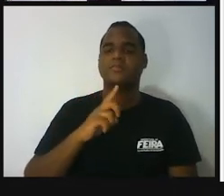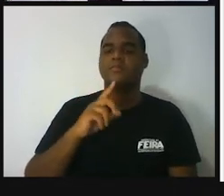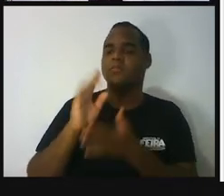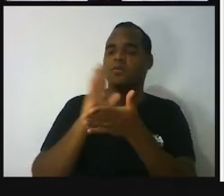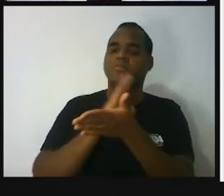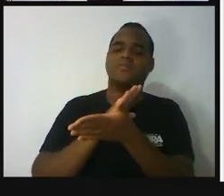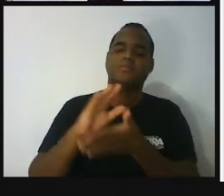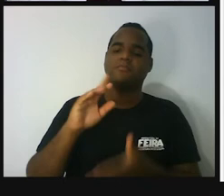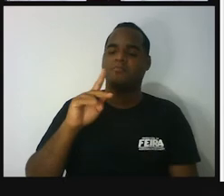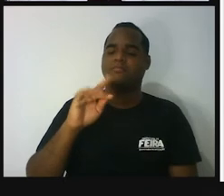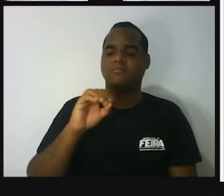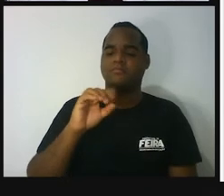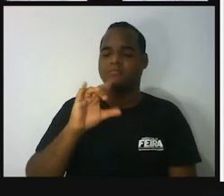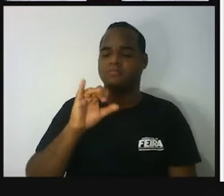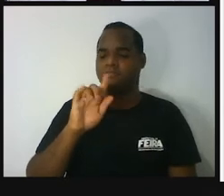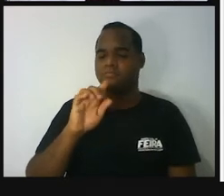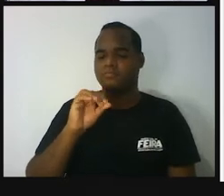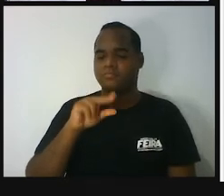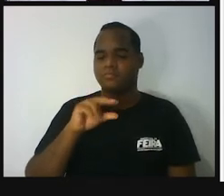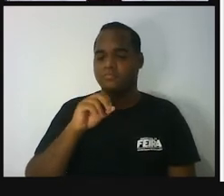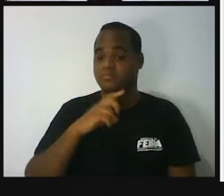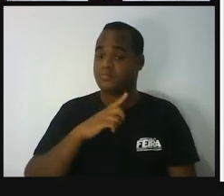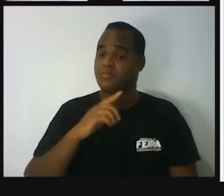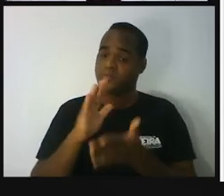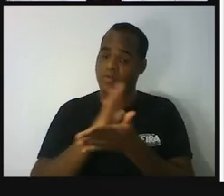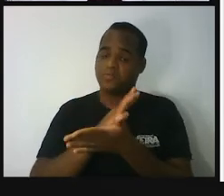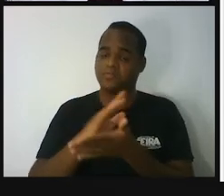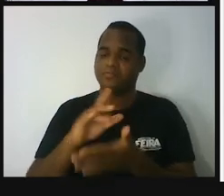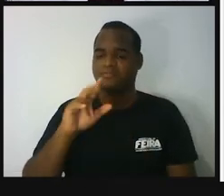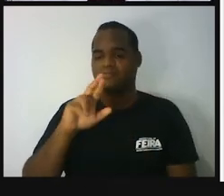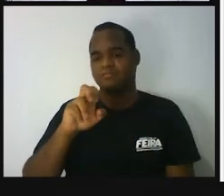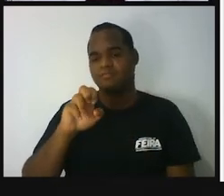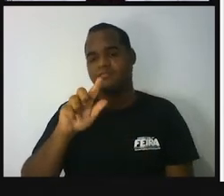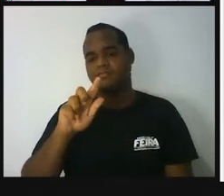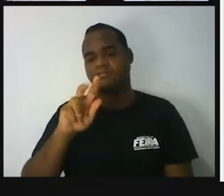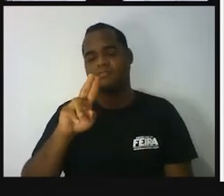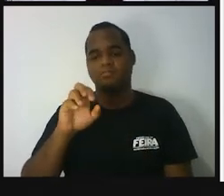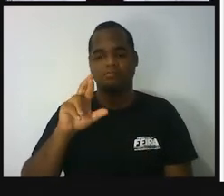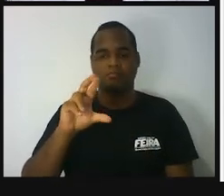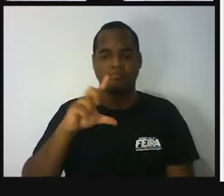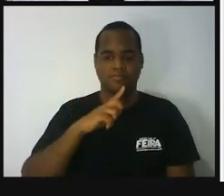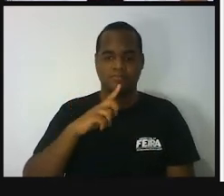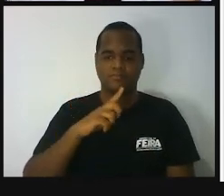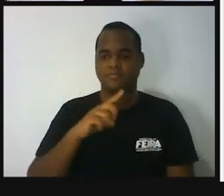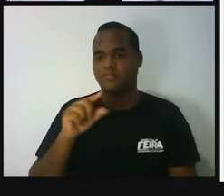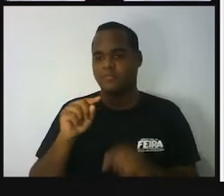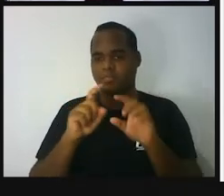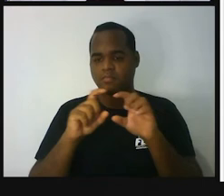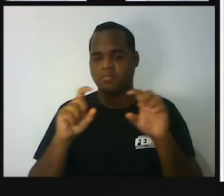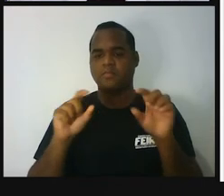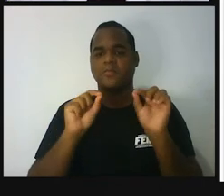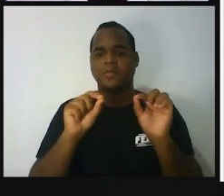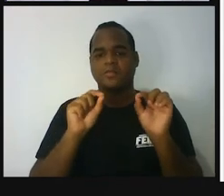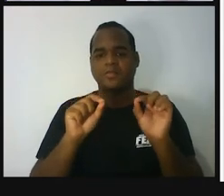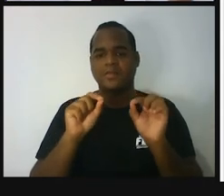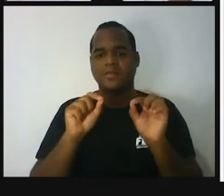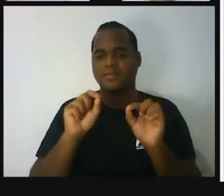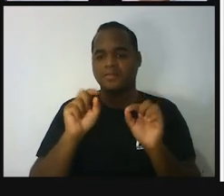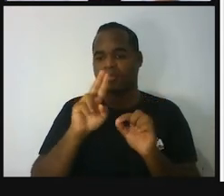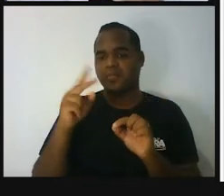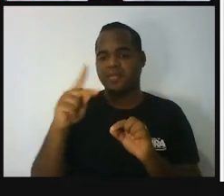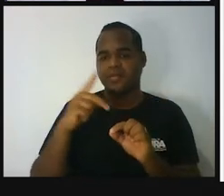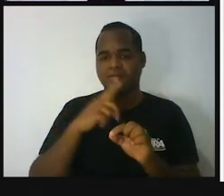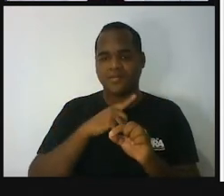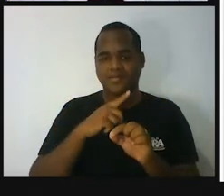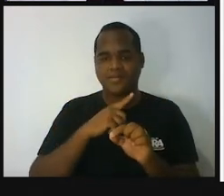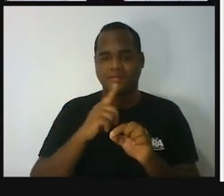que não é regular. E esse aqui? Esse aqui você conhece. Que polígono é esse? Eu nem vou dizer o nome.